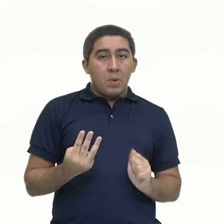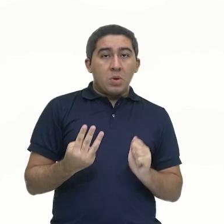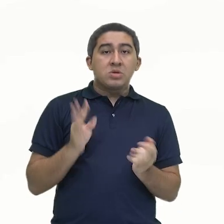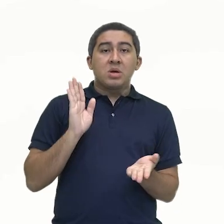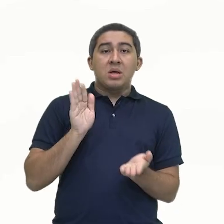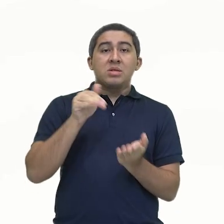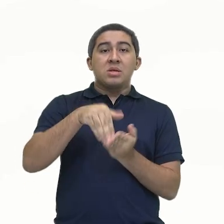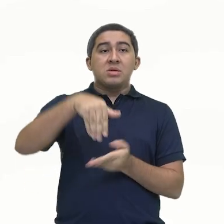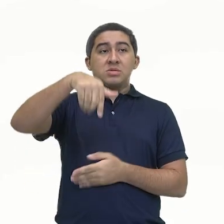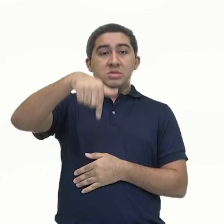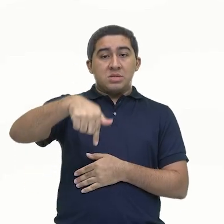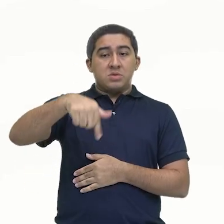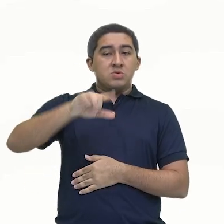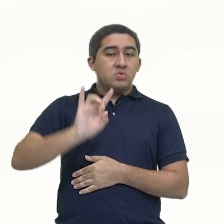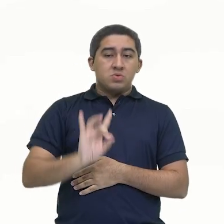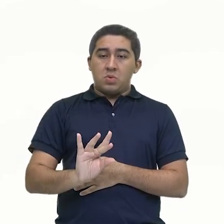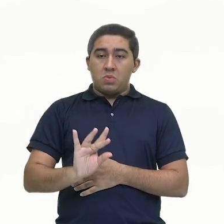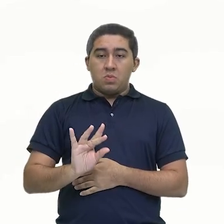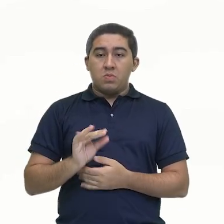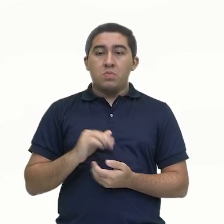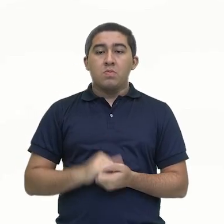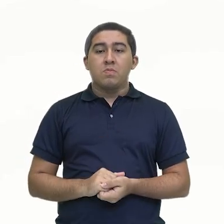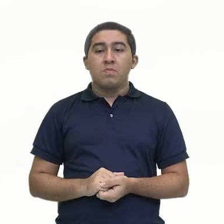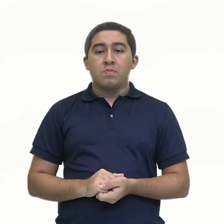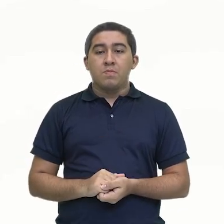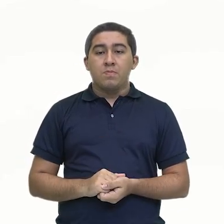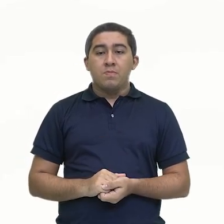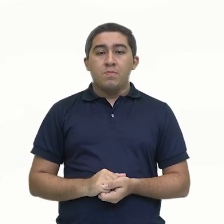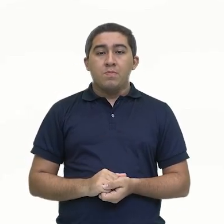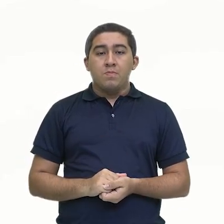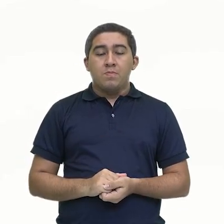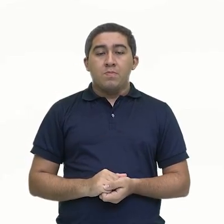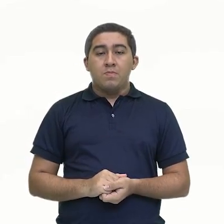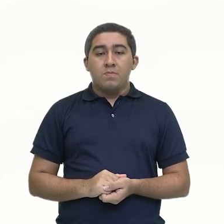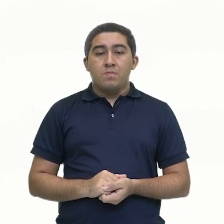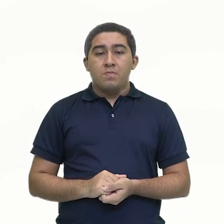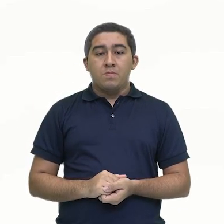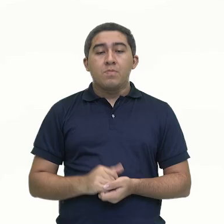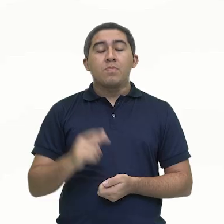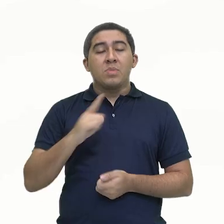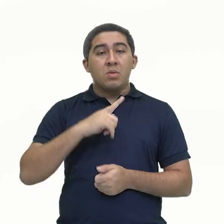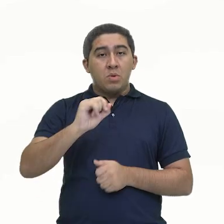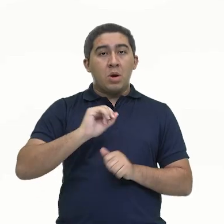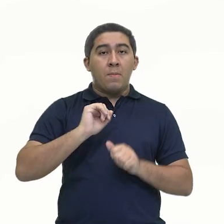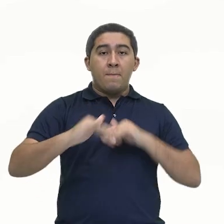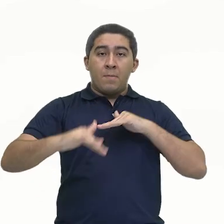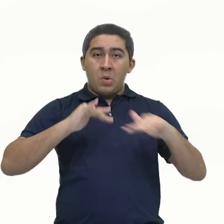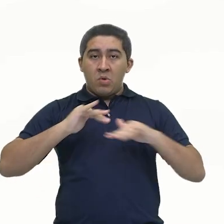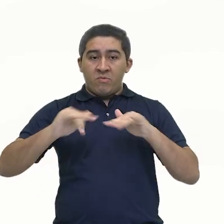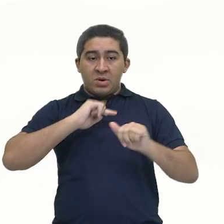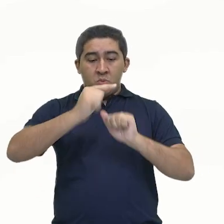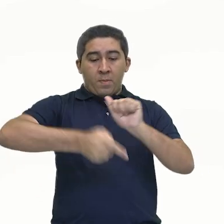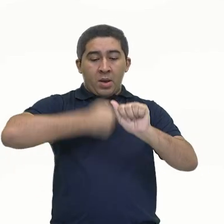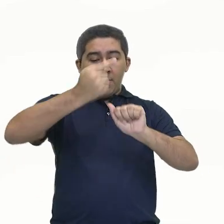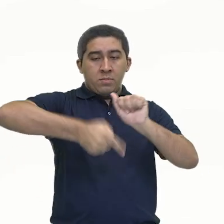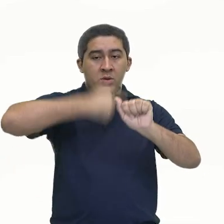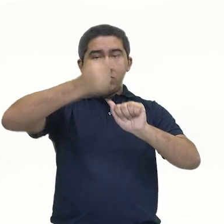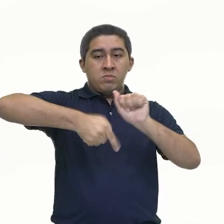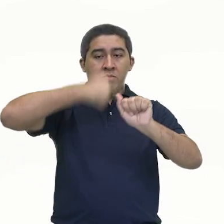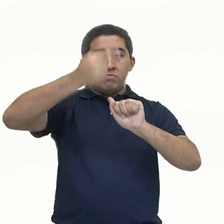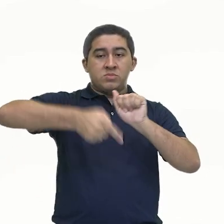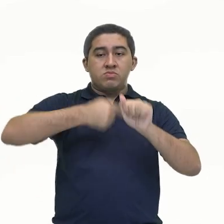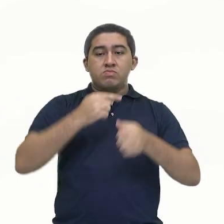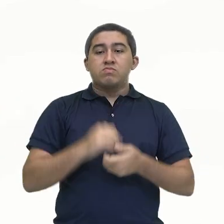até 7 camadas eletrônicas. Então, os elétrons vão ficar girando aqui nas camadas